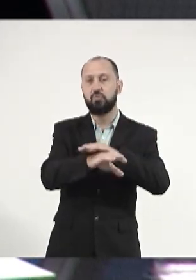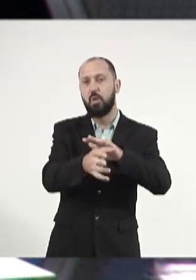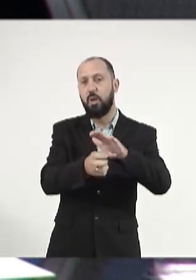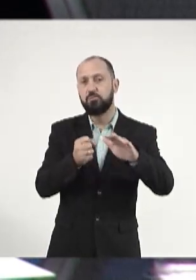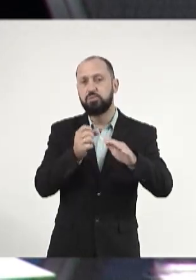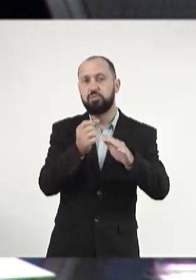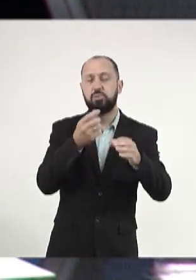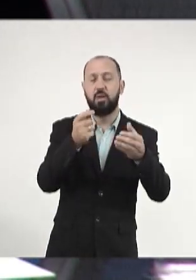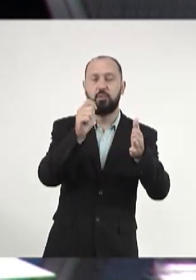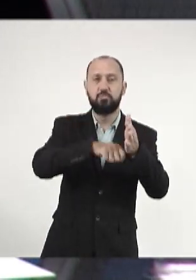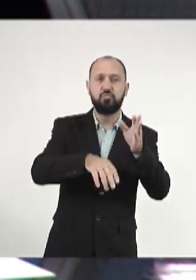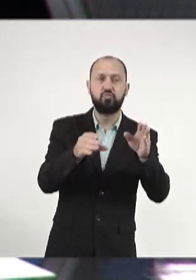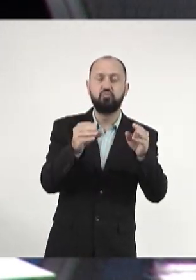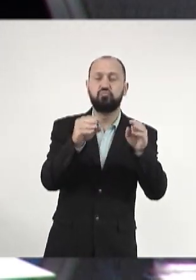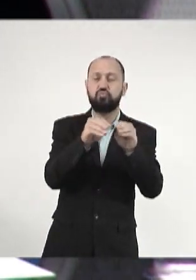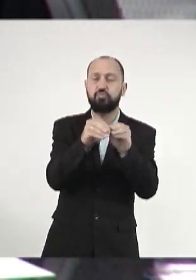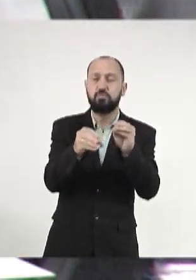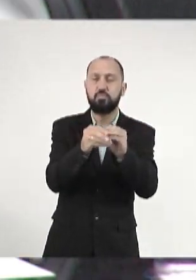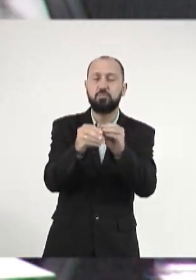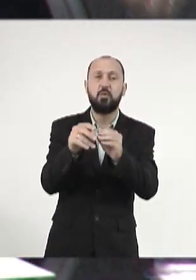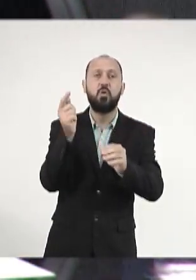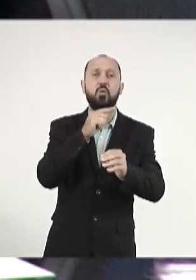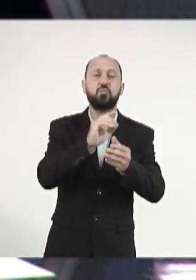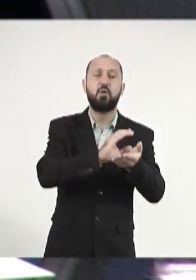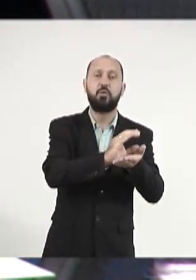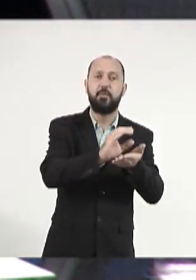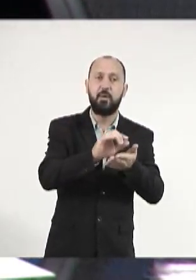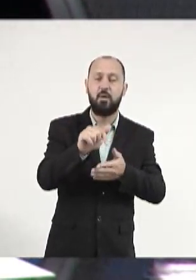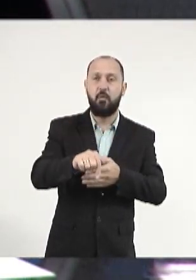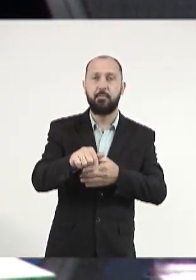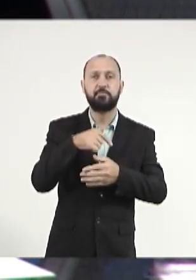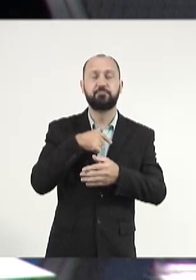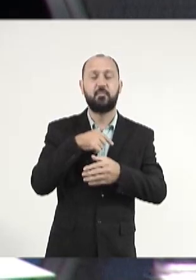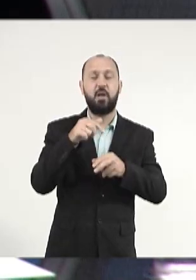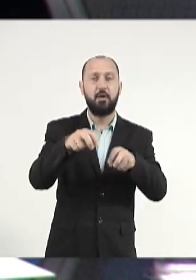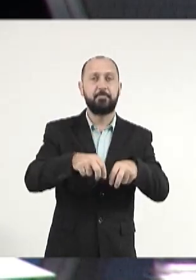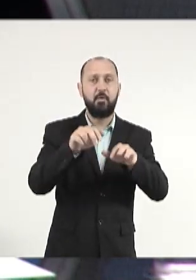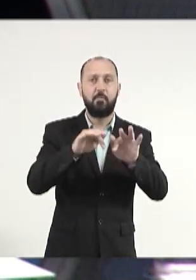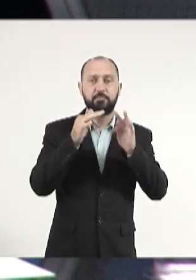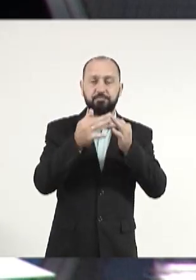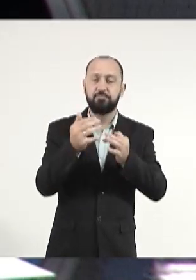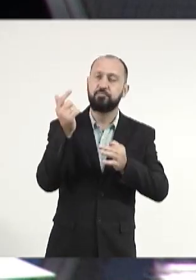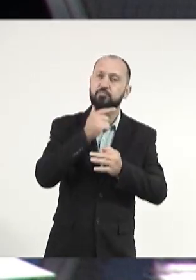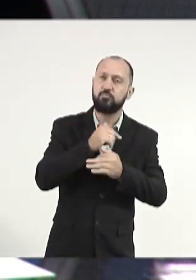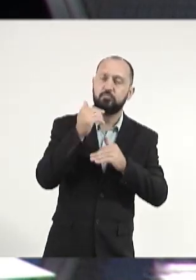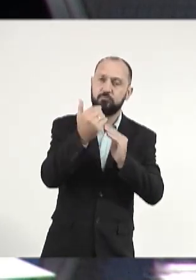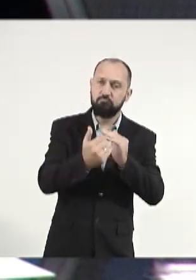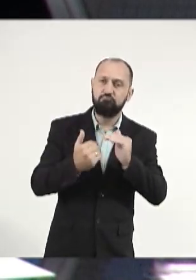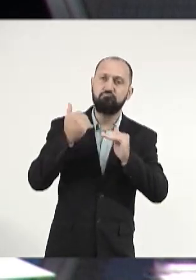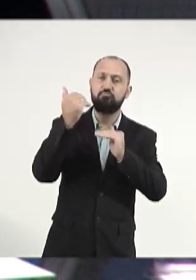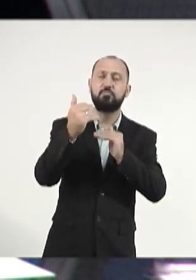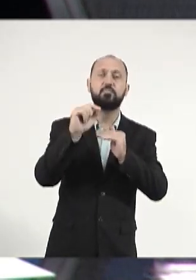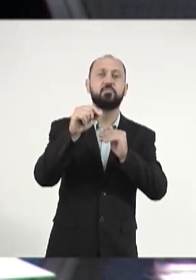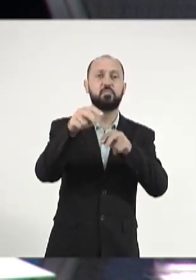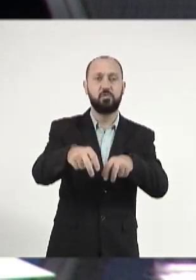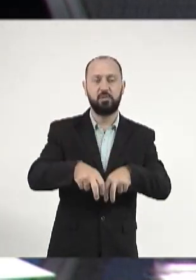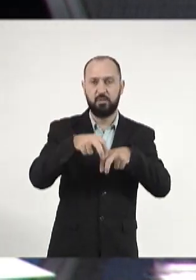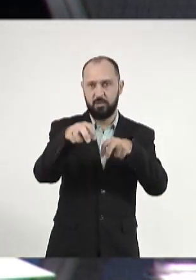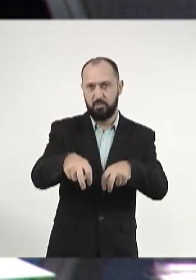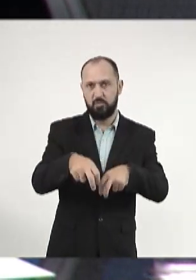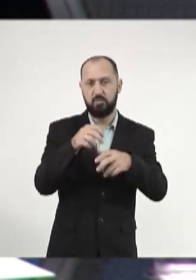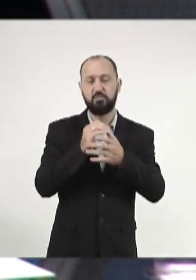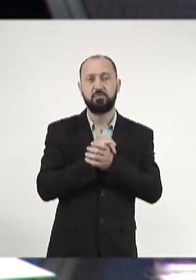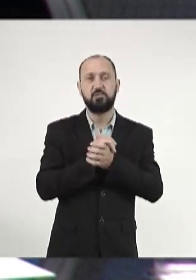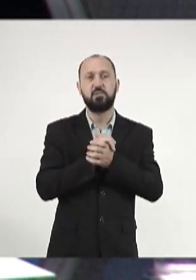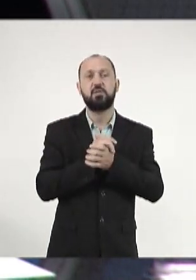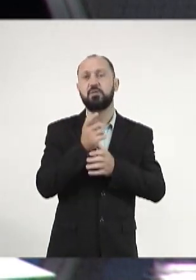e emendas parlamentares para investir no nosso pequeno produtor, para investir na agricultura,